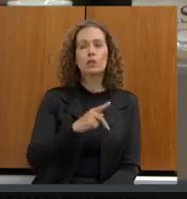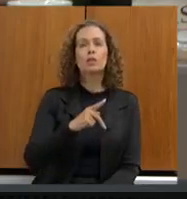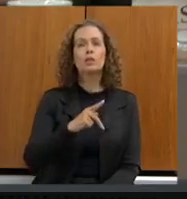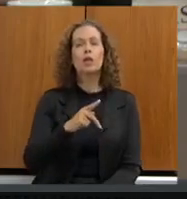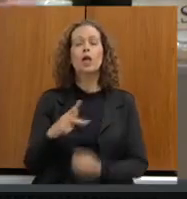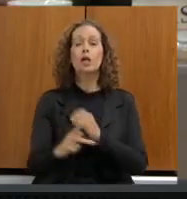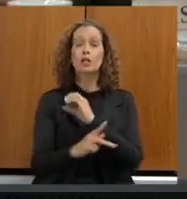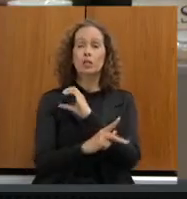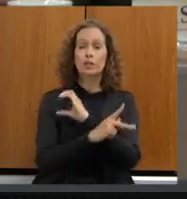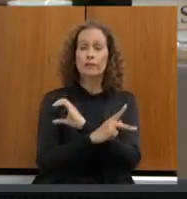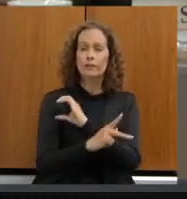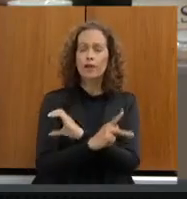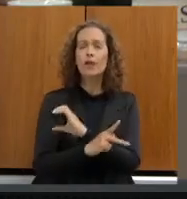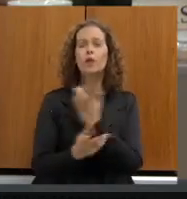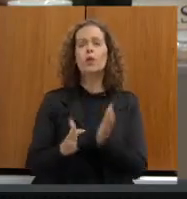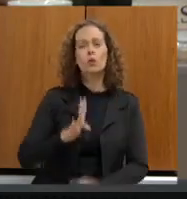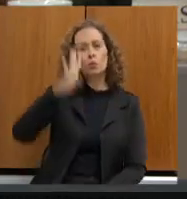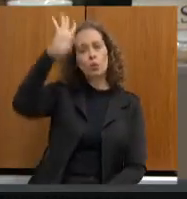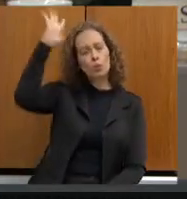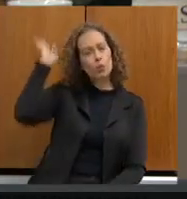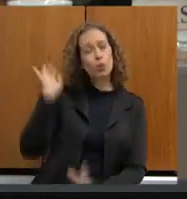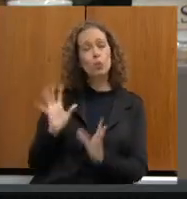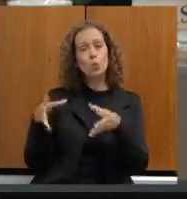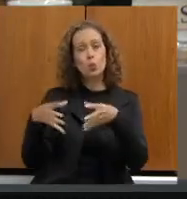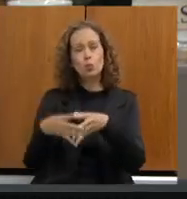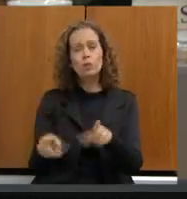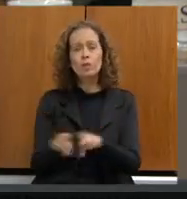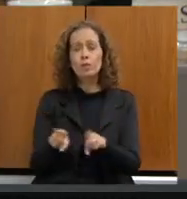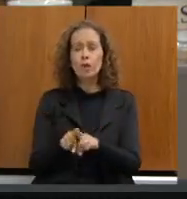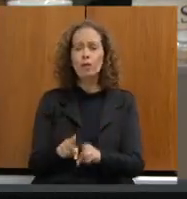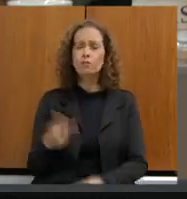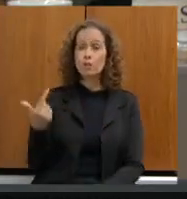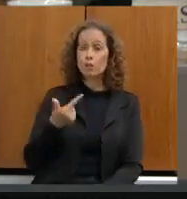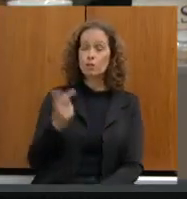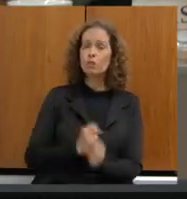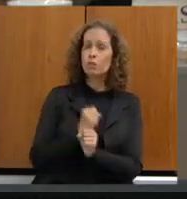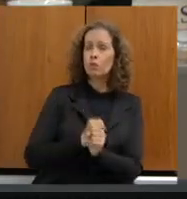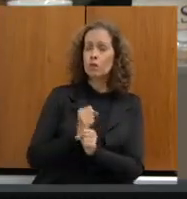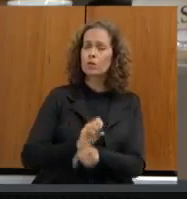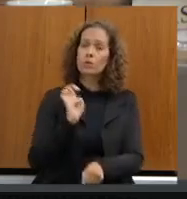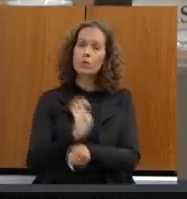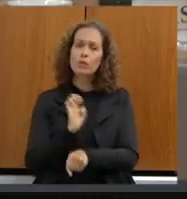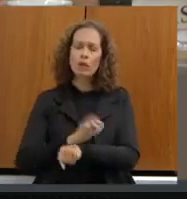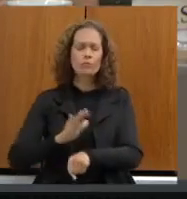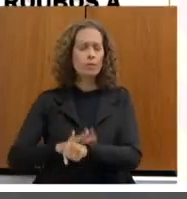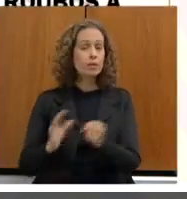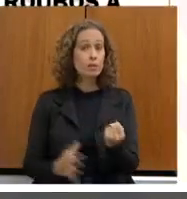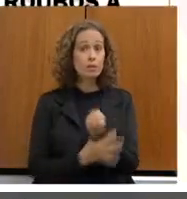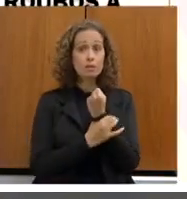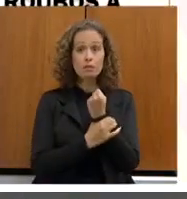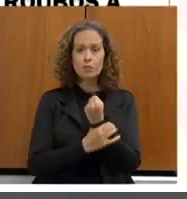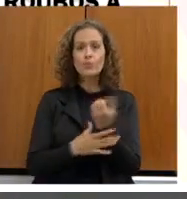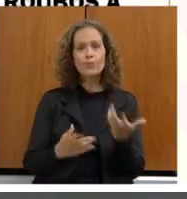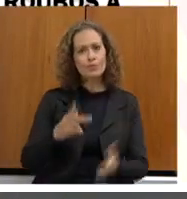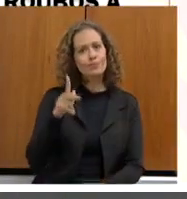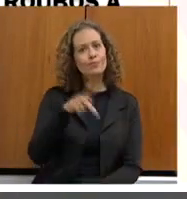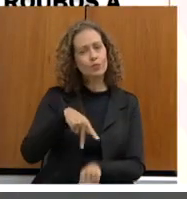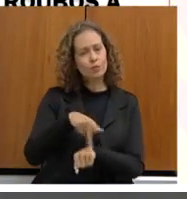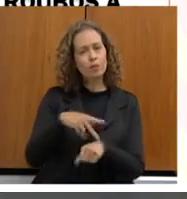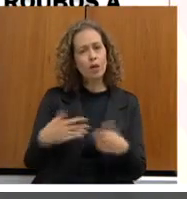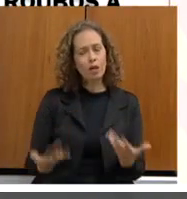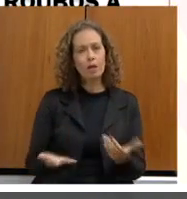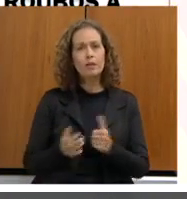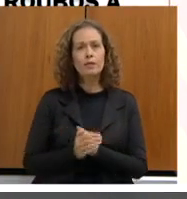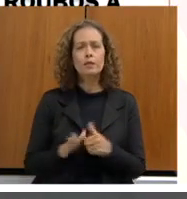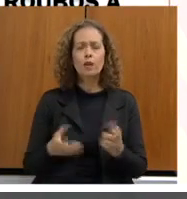ser justo e olha o nossos resultados nós somos plano segundo ano consecutivo o estado mais seguro do país com a menor taxa